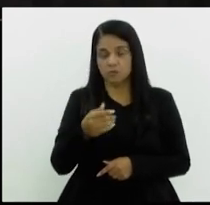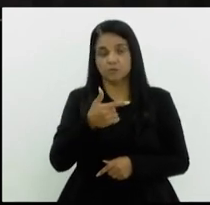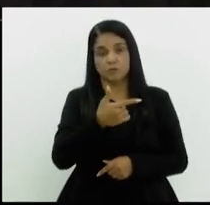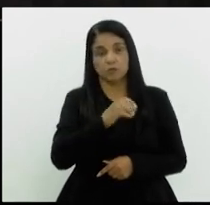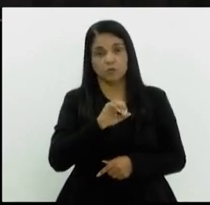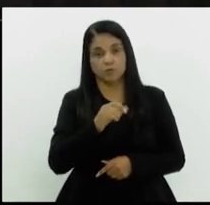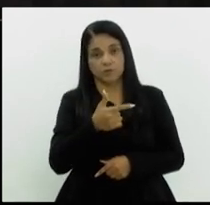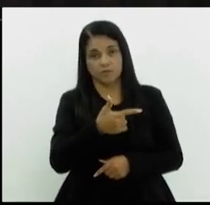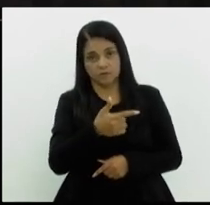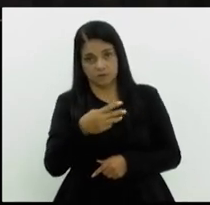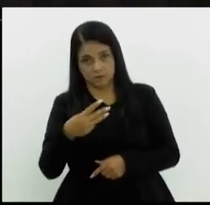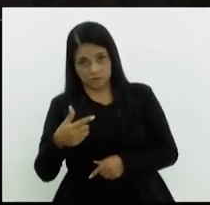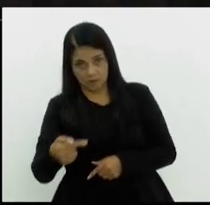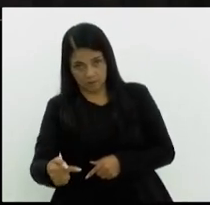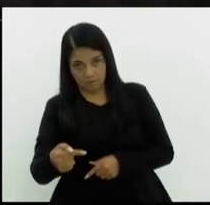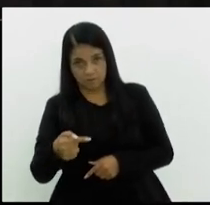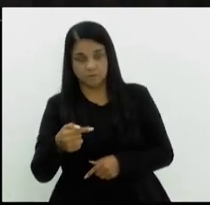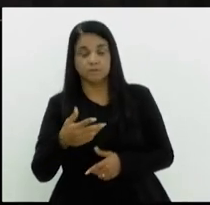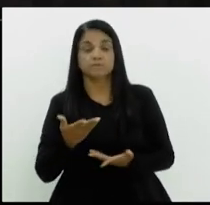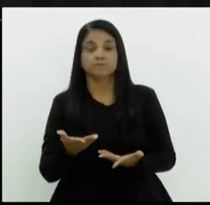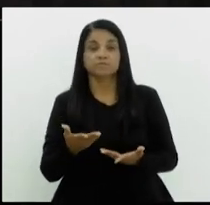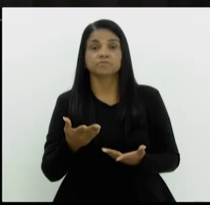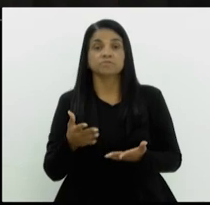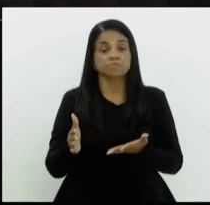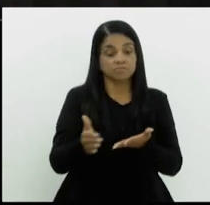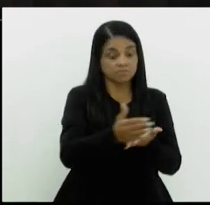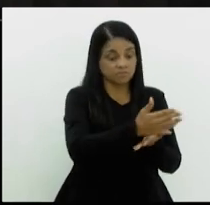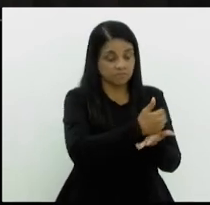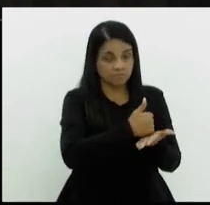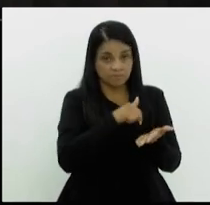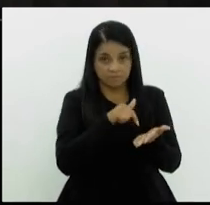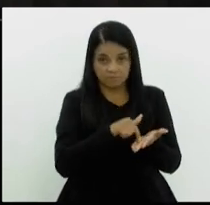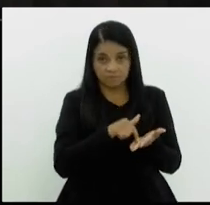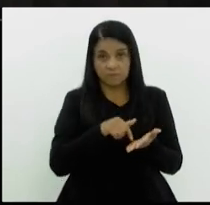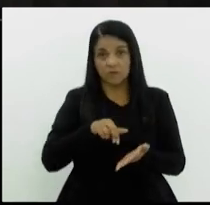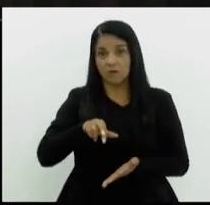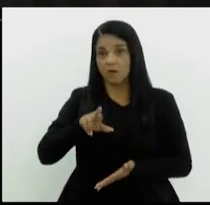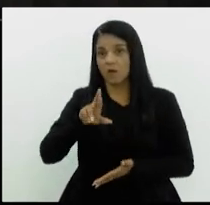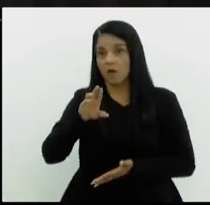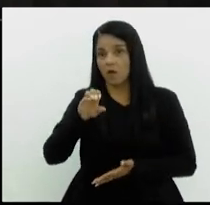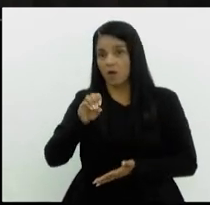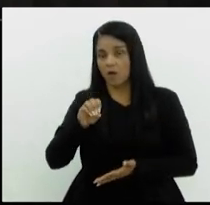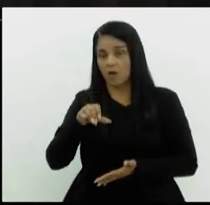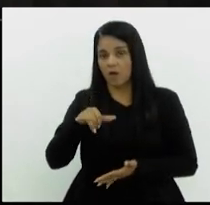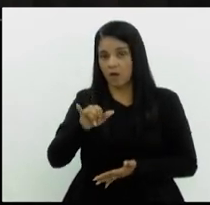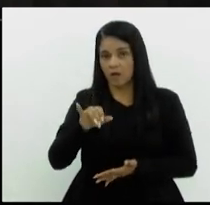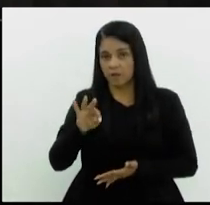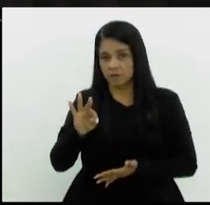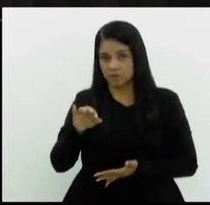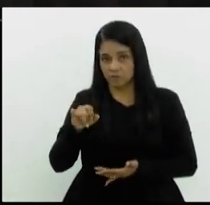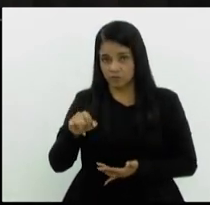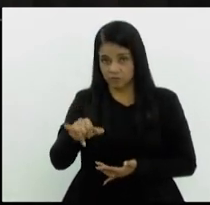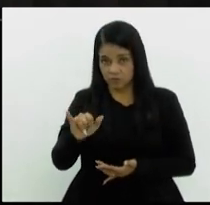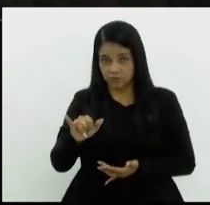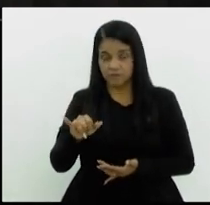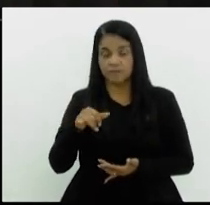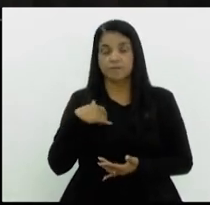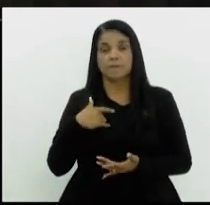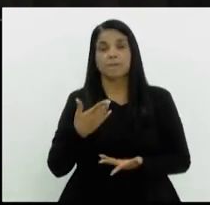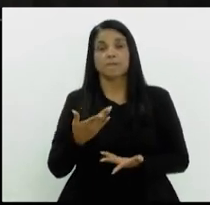2027. E as receitas estimadas de royalty e participação especial para